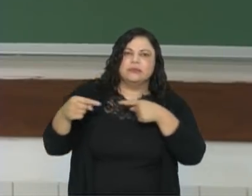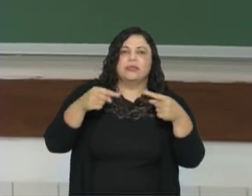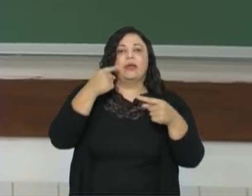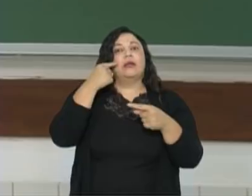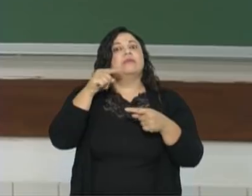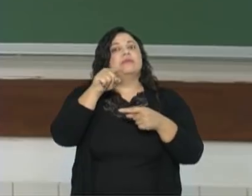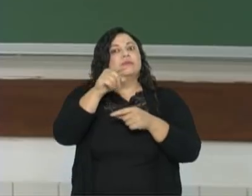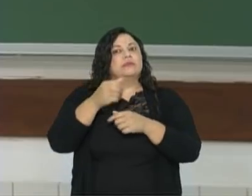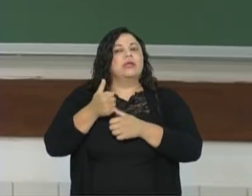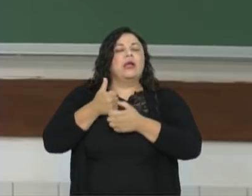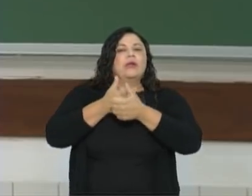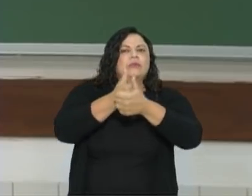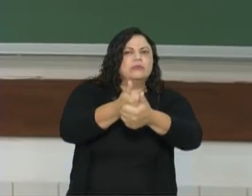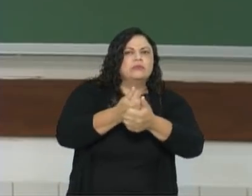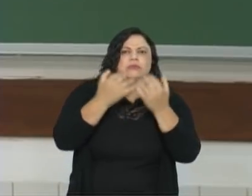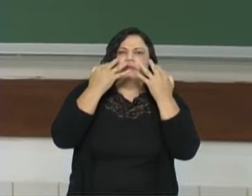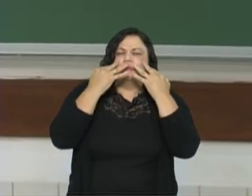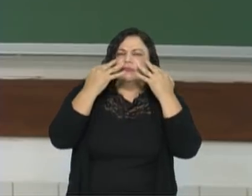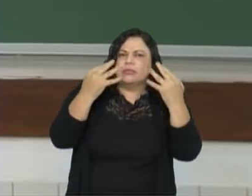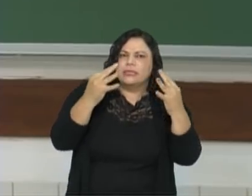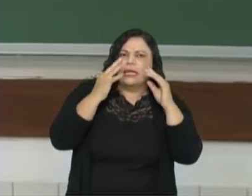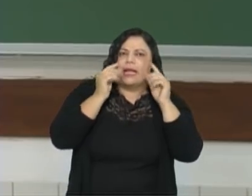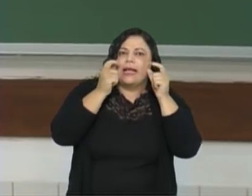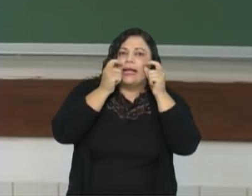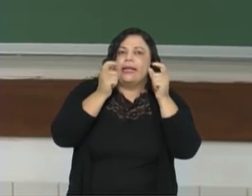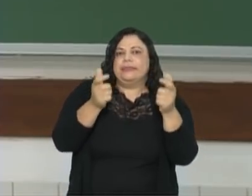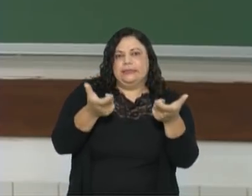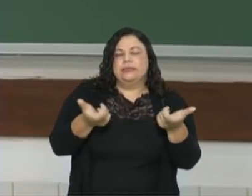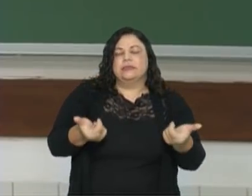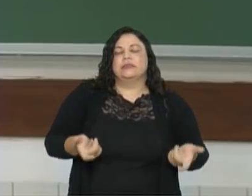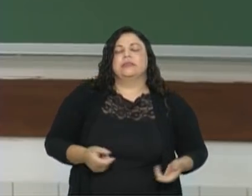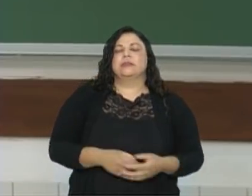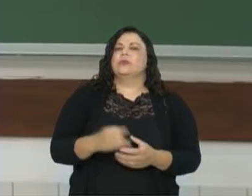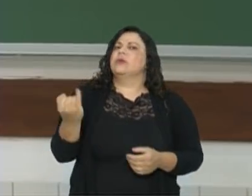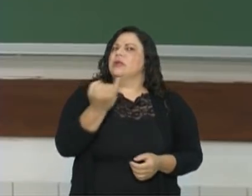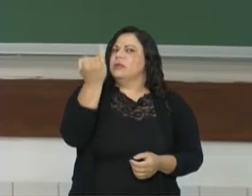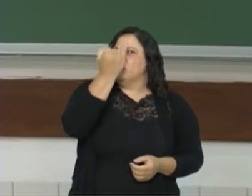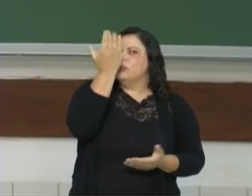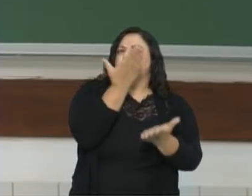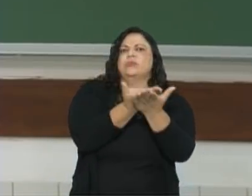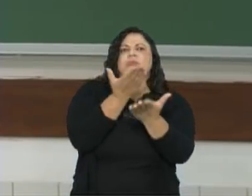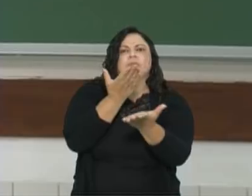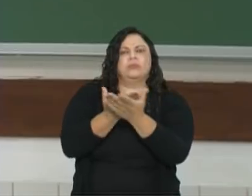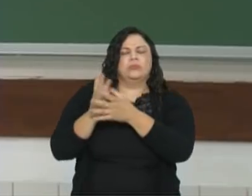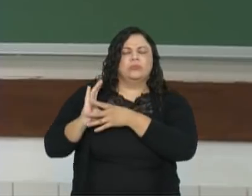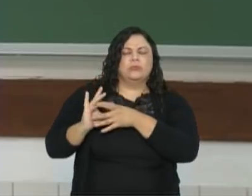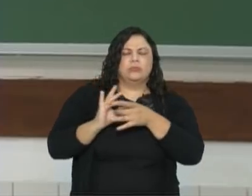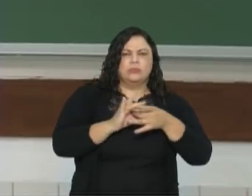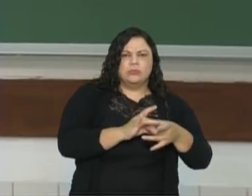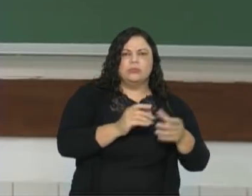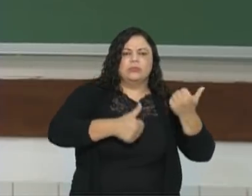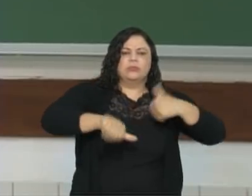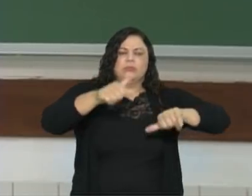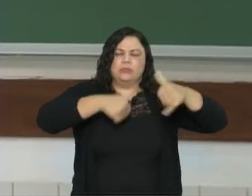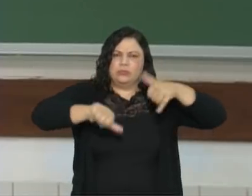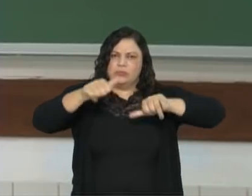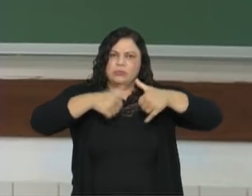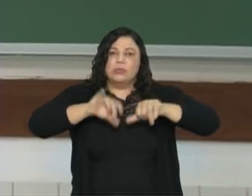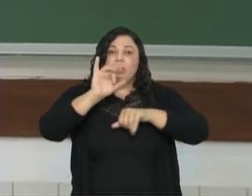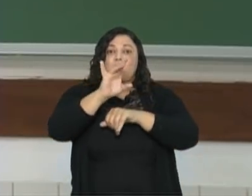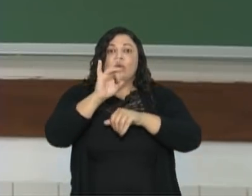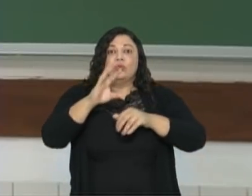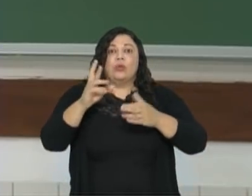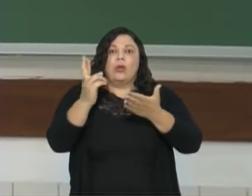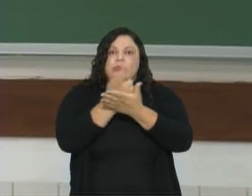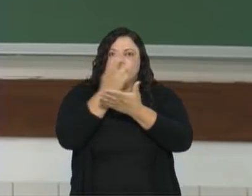mais atenção a importância dos estudos que nós estamos fazendo das ligações químicas. Hoje, propriamente dito, só nessa reportagem, eu falei